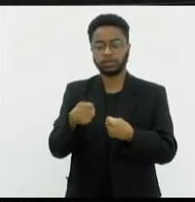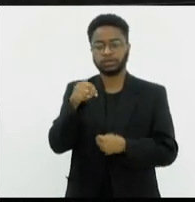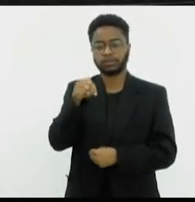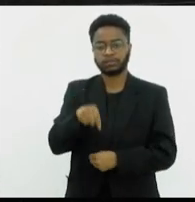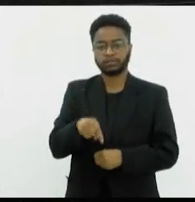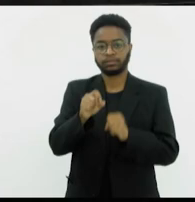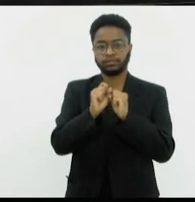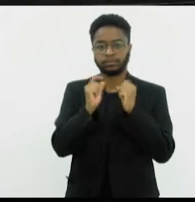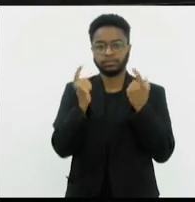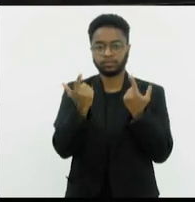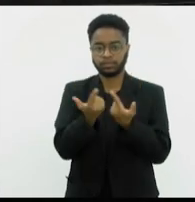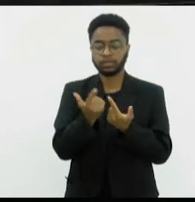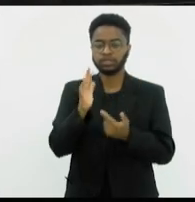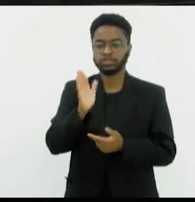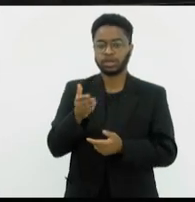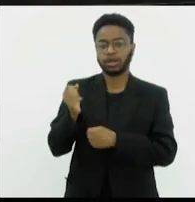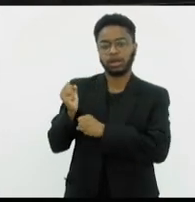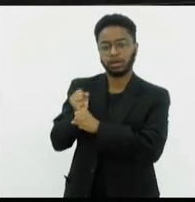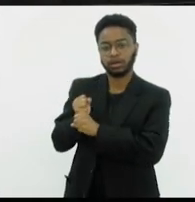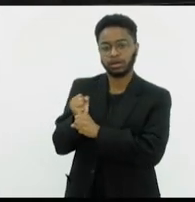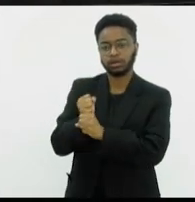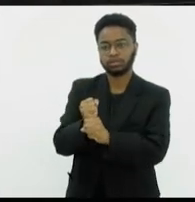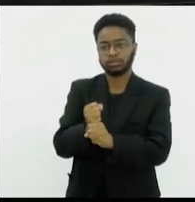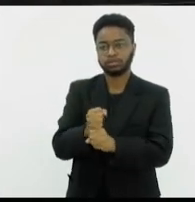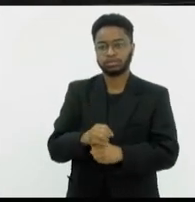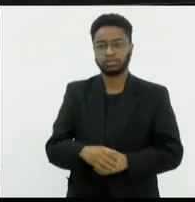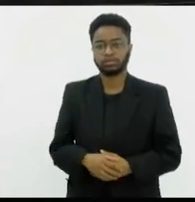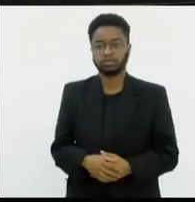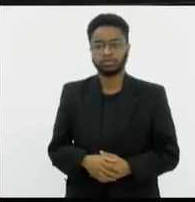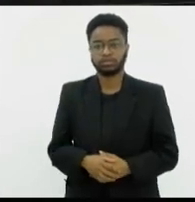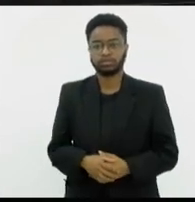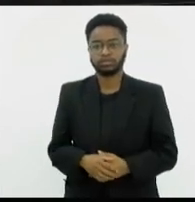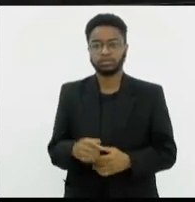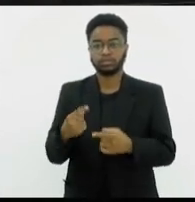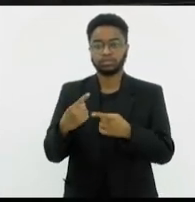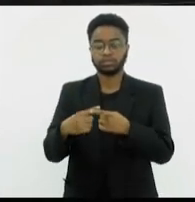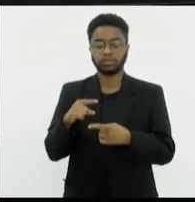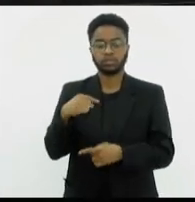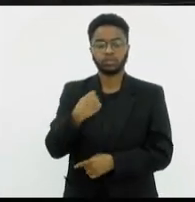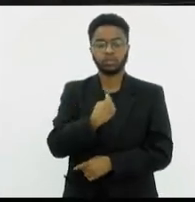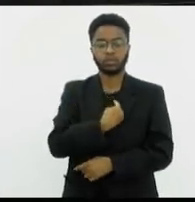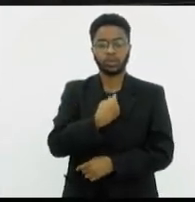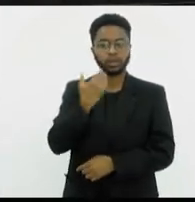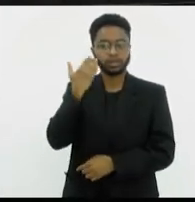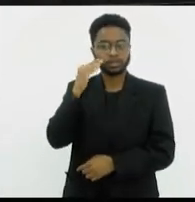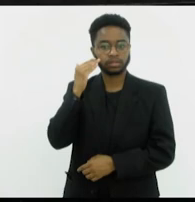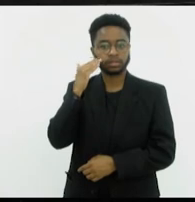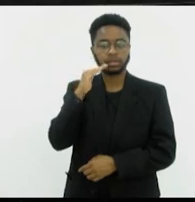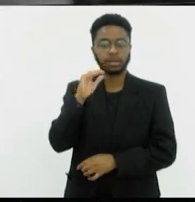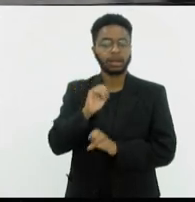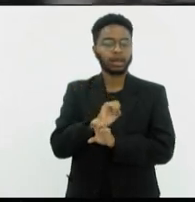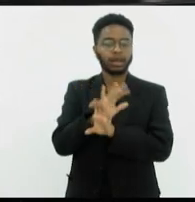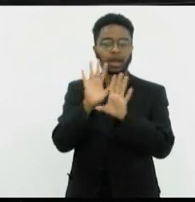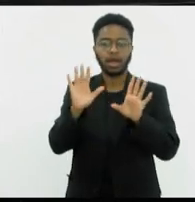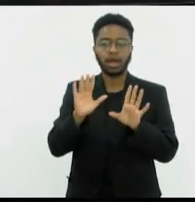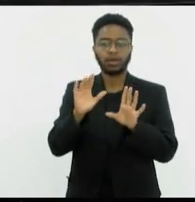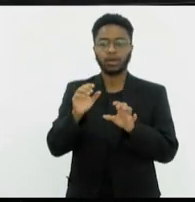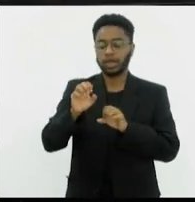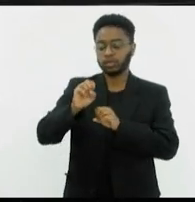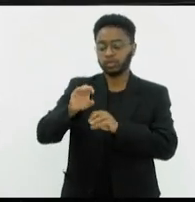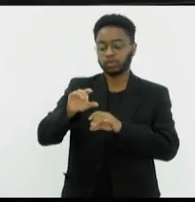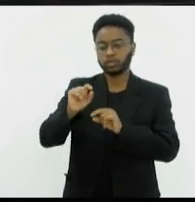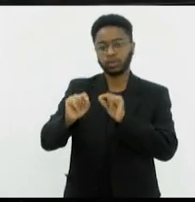casa há muitos anos, pois nós temos um entendimento claro de que a educação é essa ferramenta